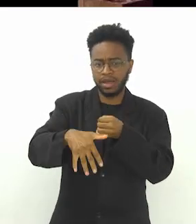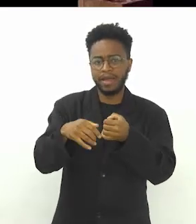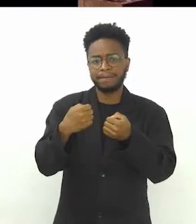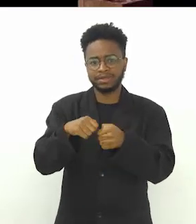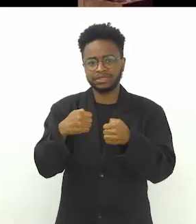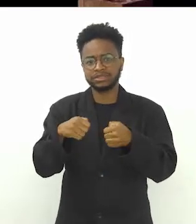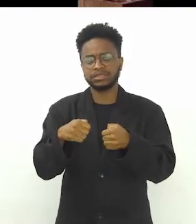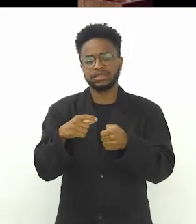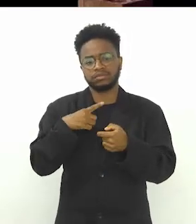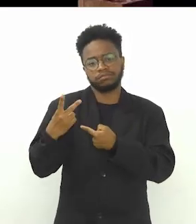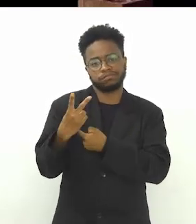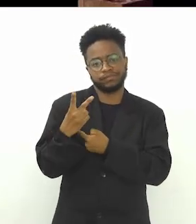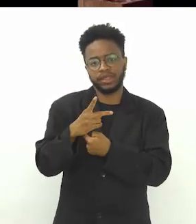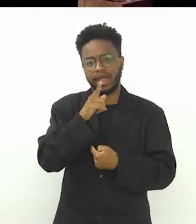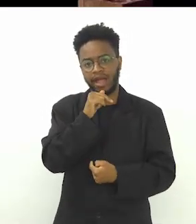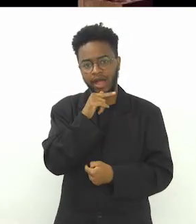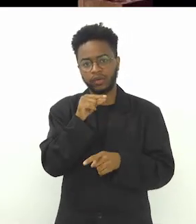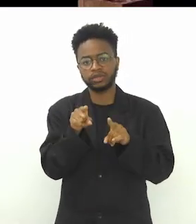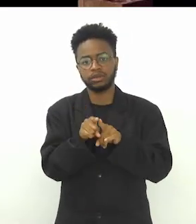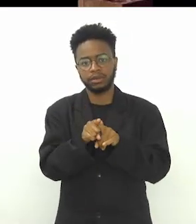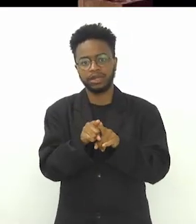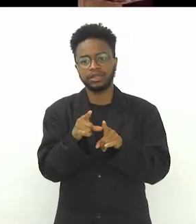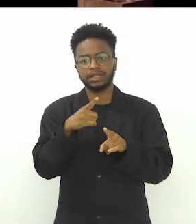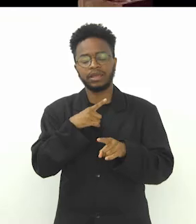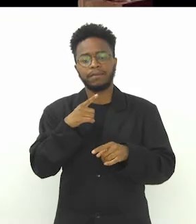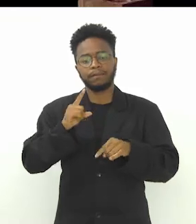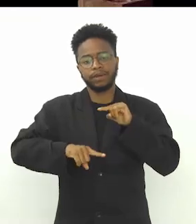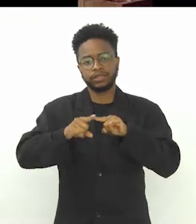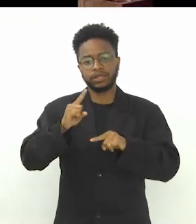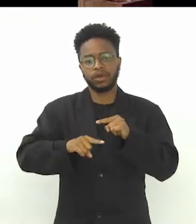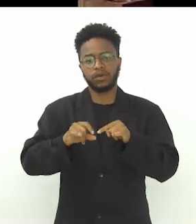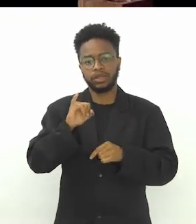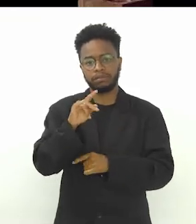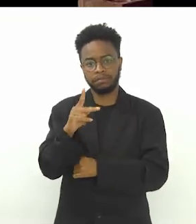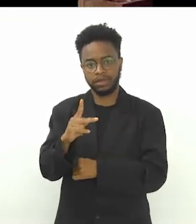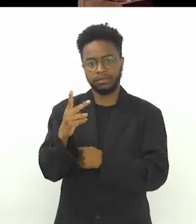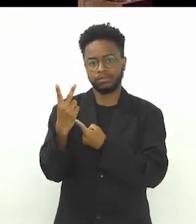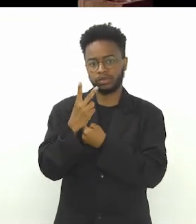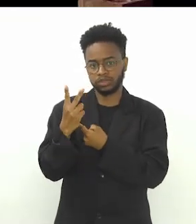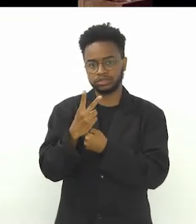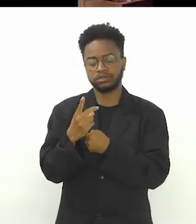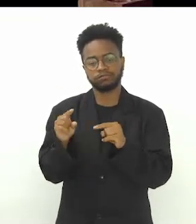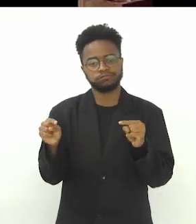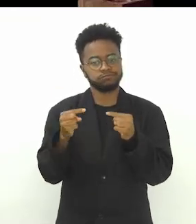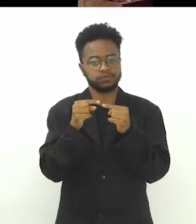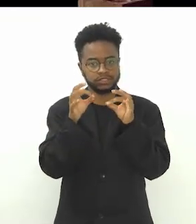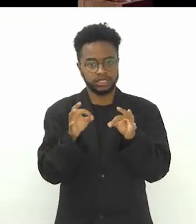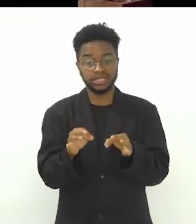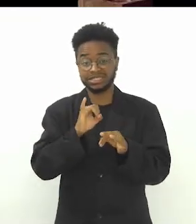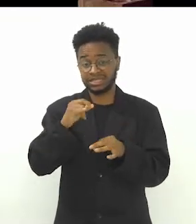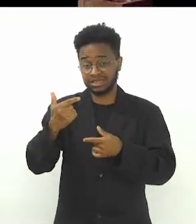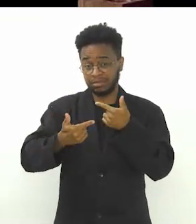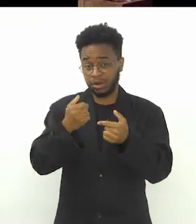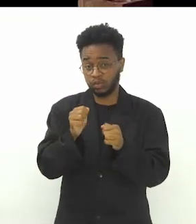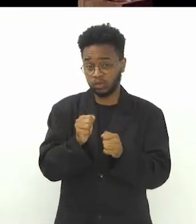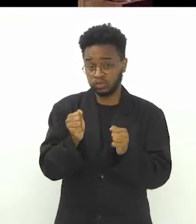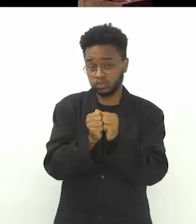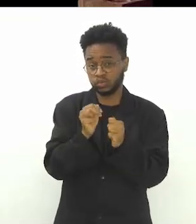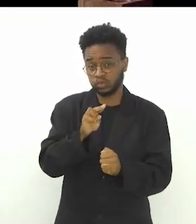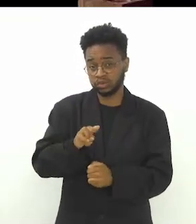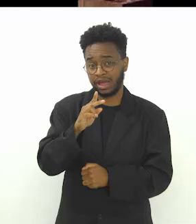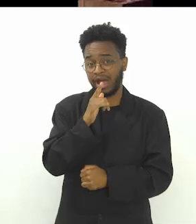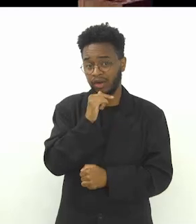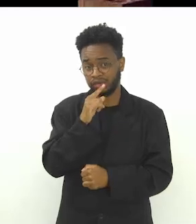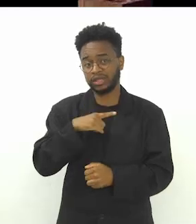prova d'água, tinha que ter o IP de proteção certinho para você não ter um problema. Sempre que a gente trabalha com água, é uma coisa também...